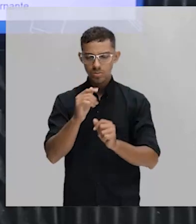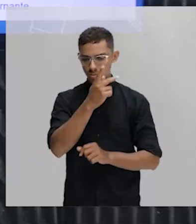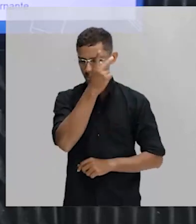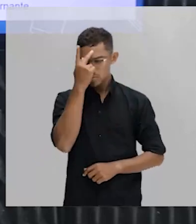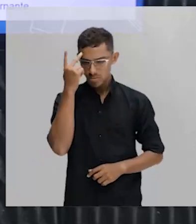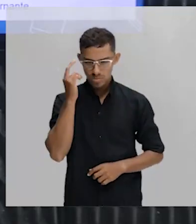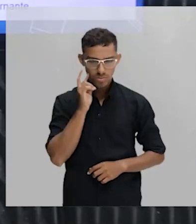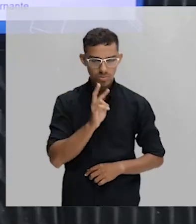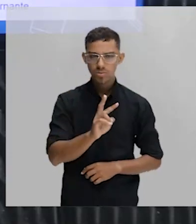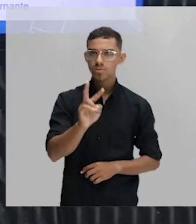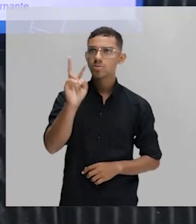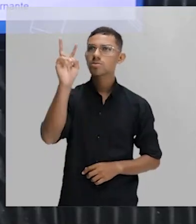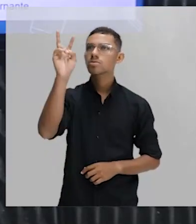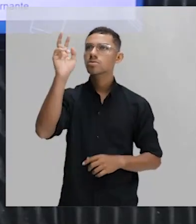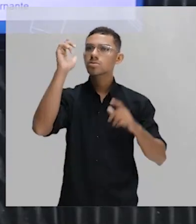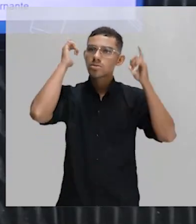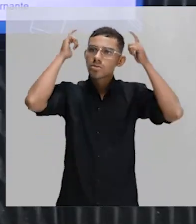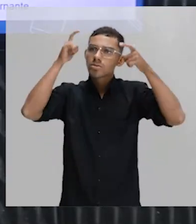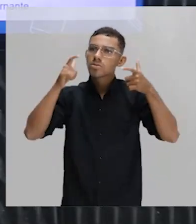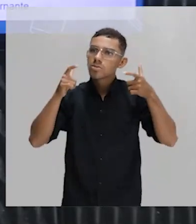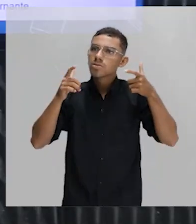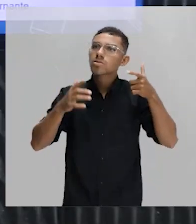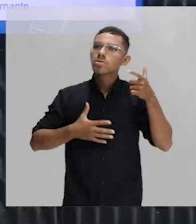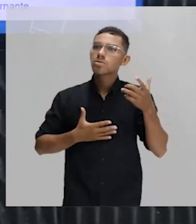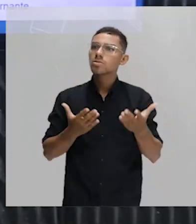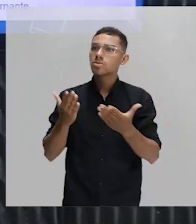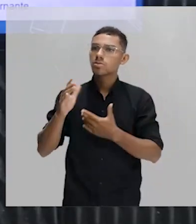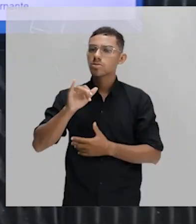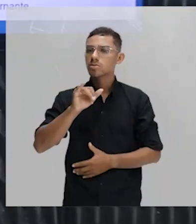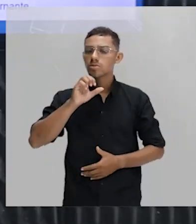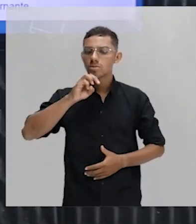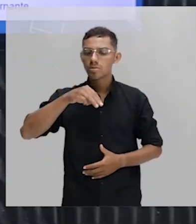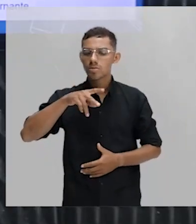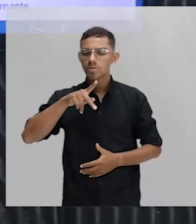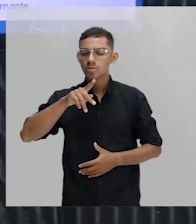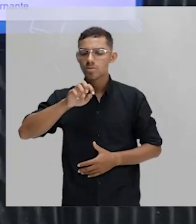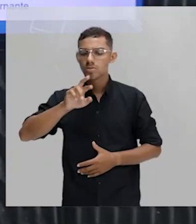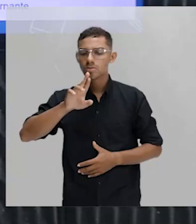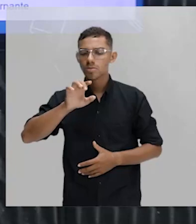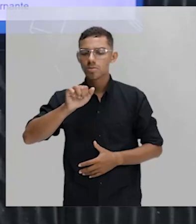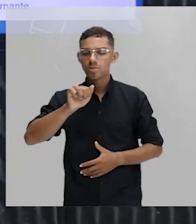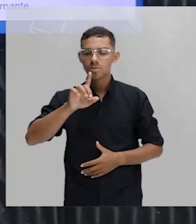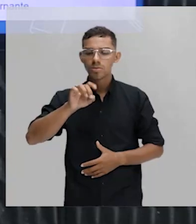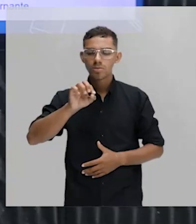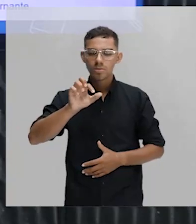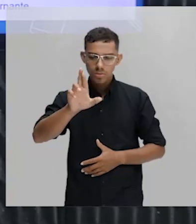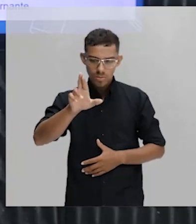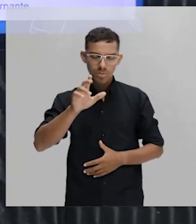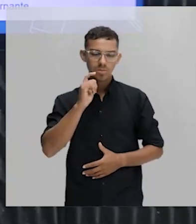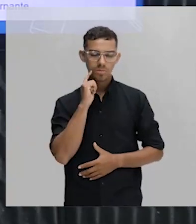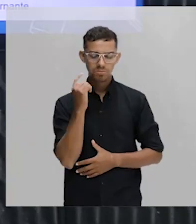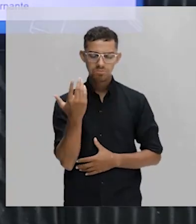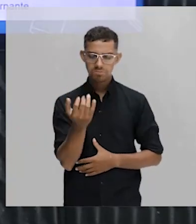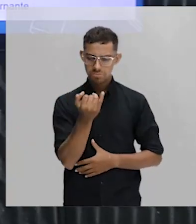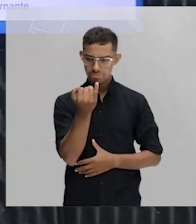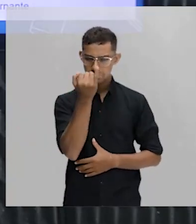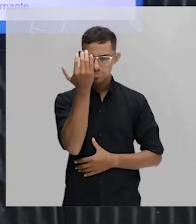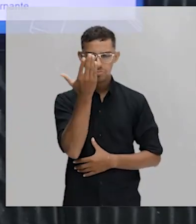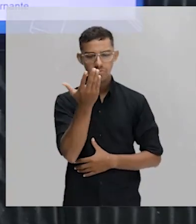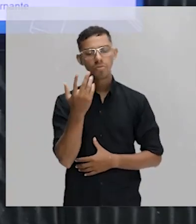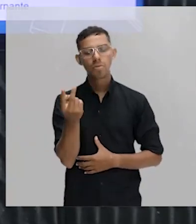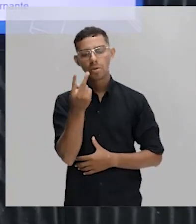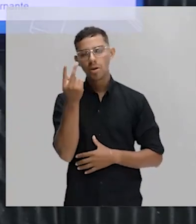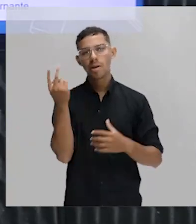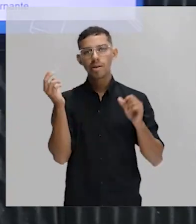para cima, ver o imperador e olhar, nossa, o imperador, né, é sagrado como Jesus Cristo. E a visão